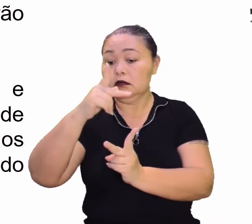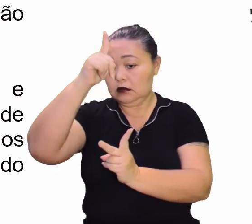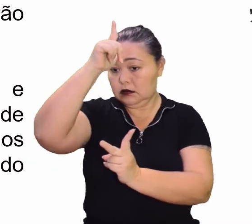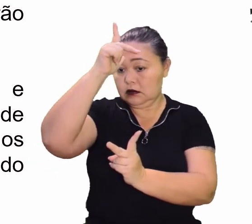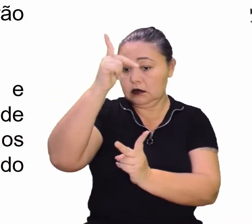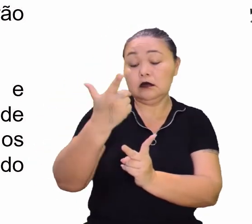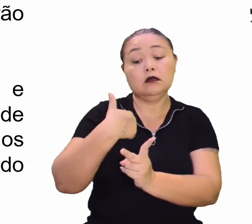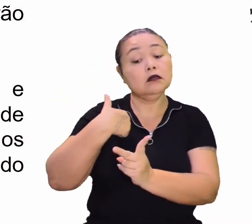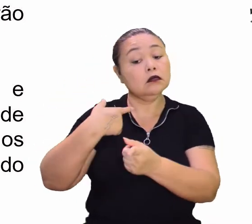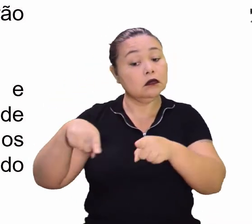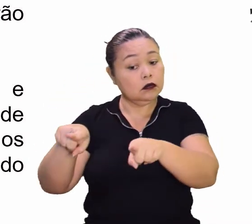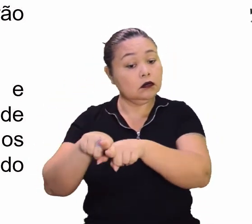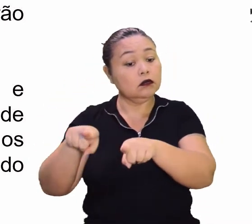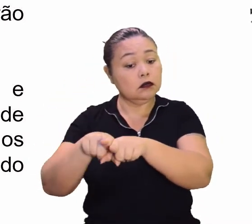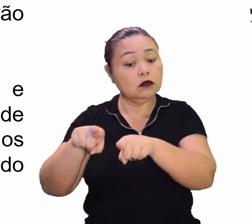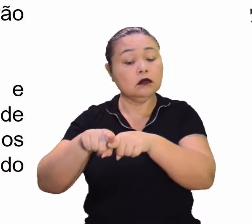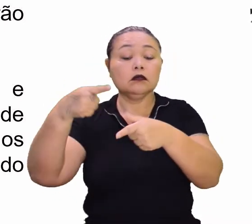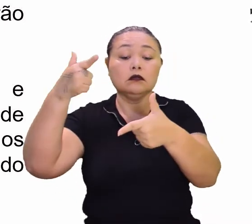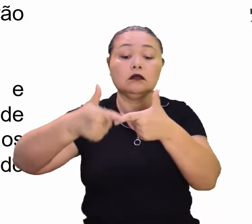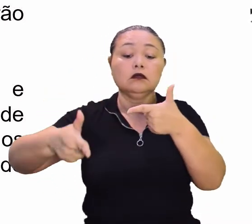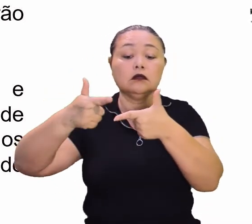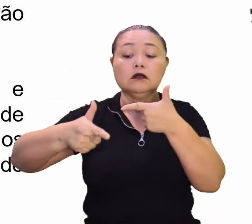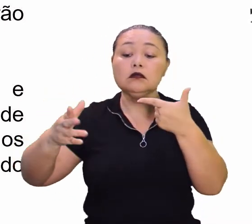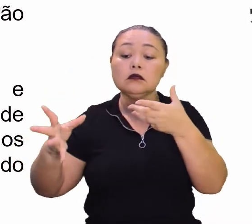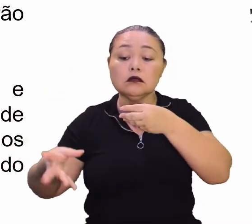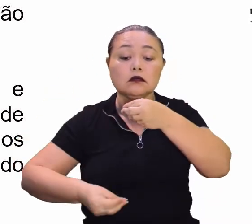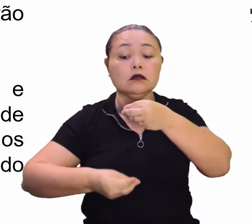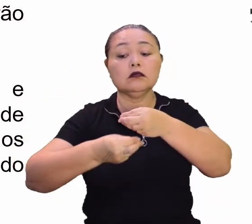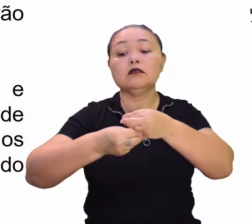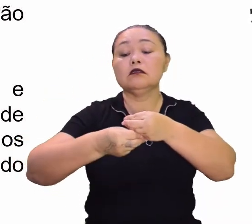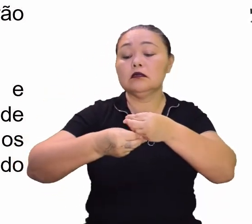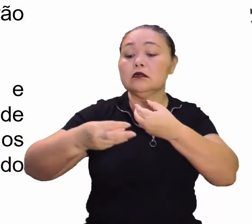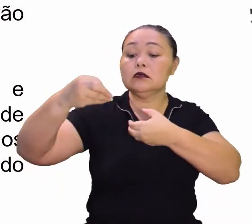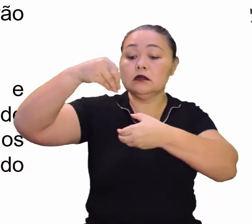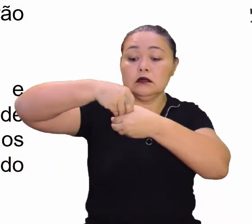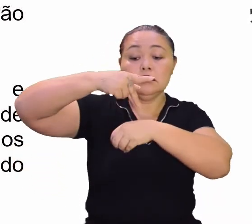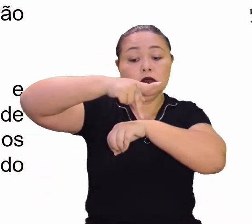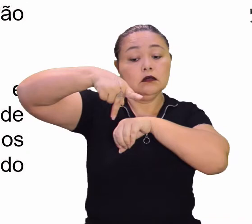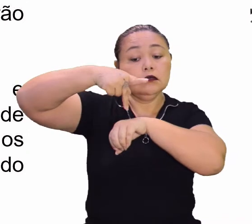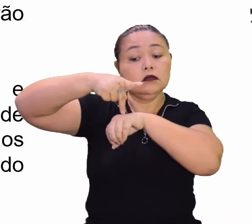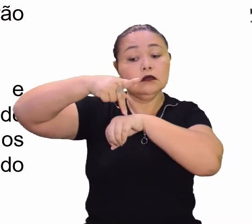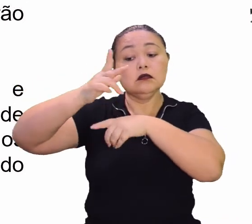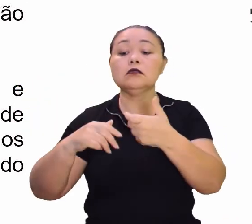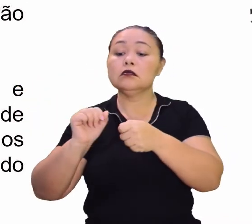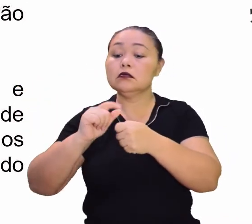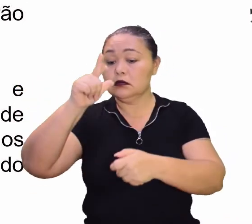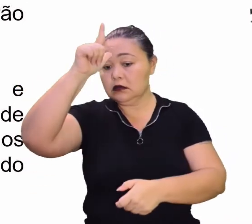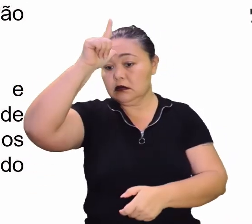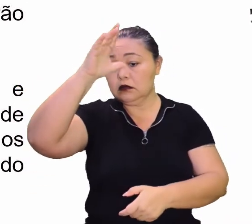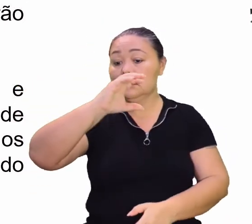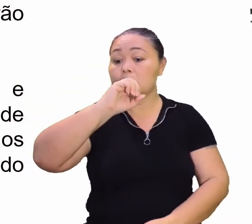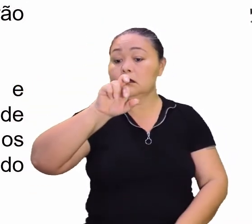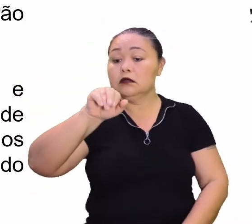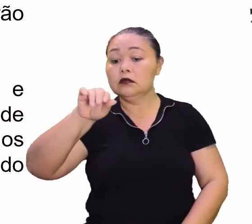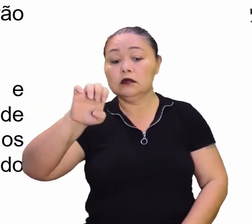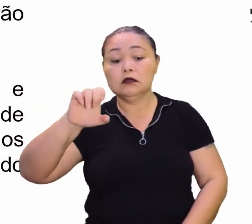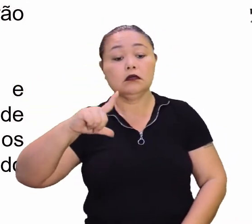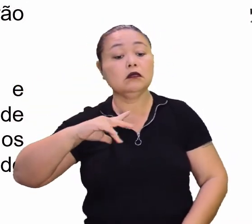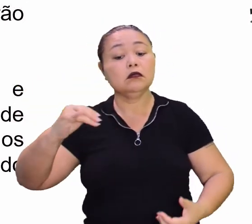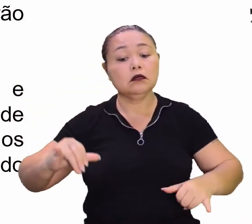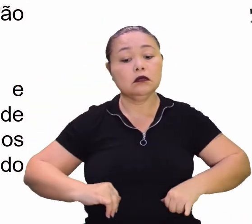partes, além de enfrentar problemas de integração interna, pois os alemães orientais sofreram com o